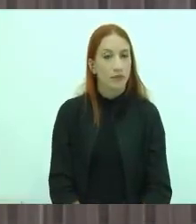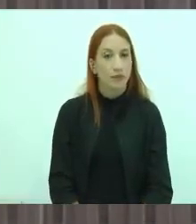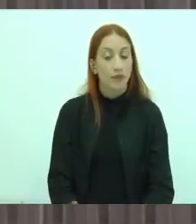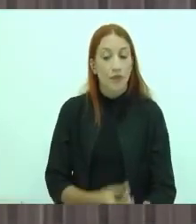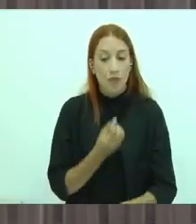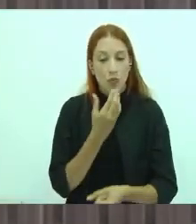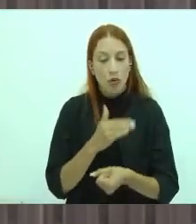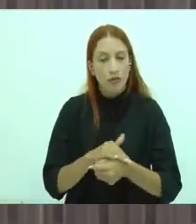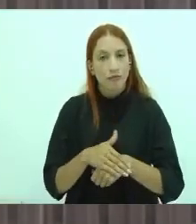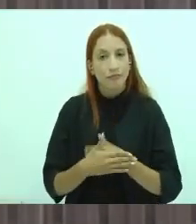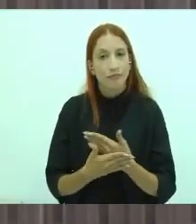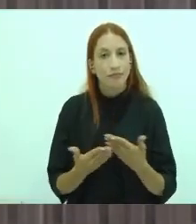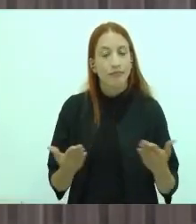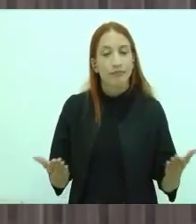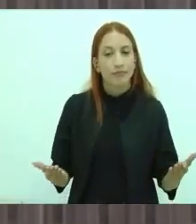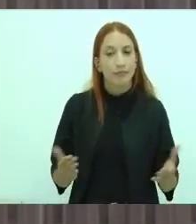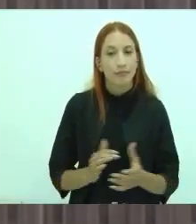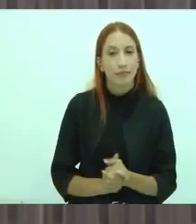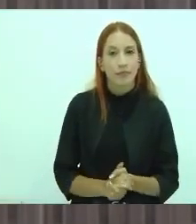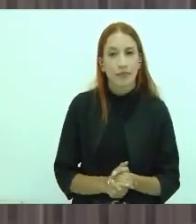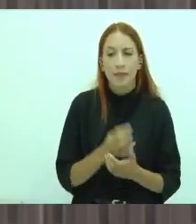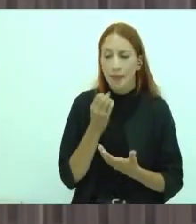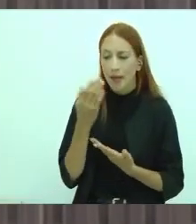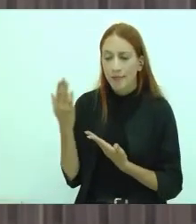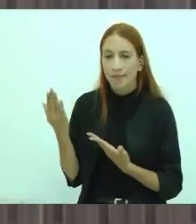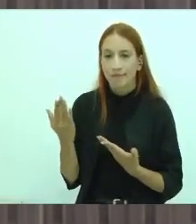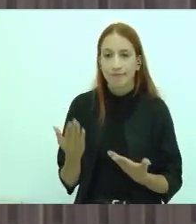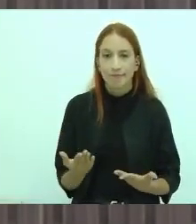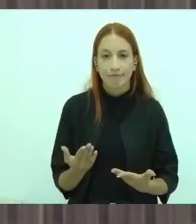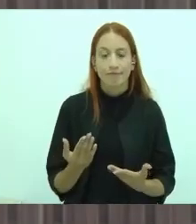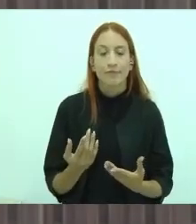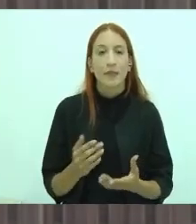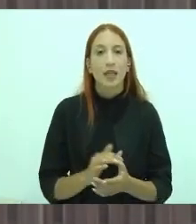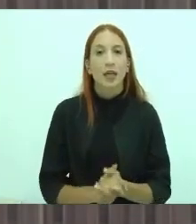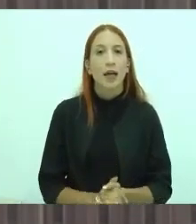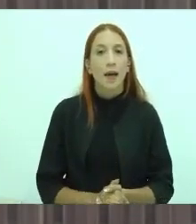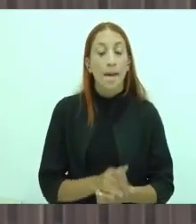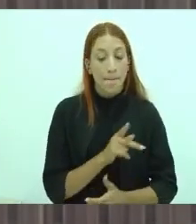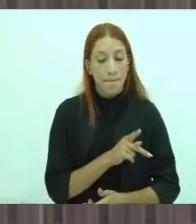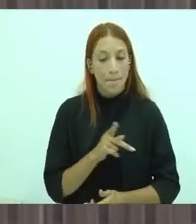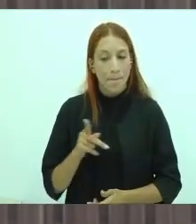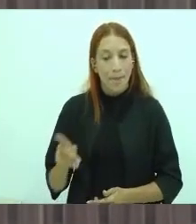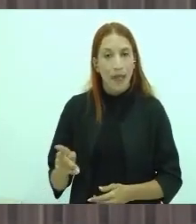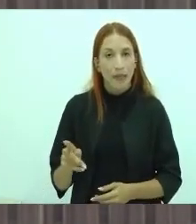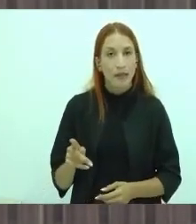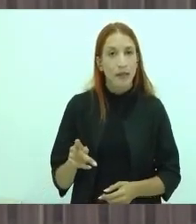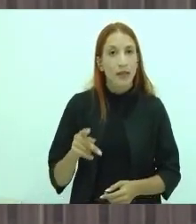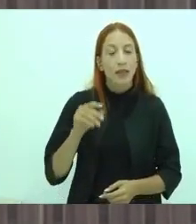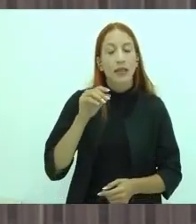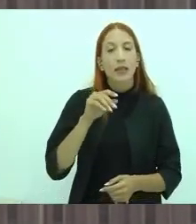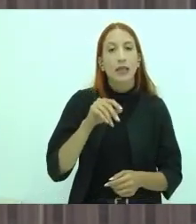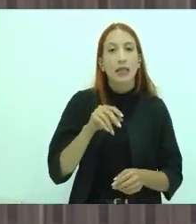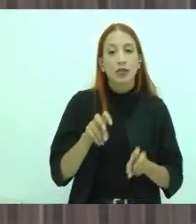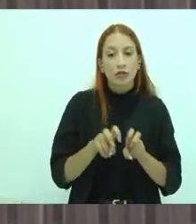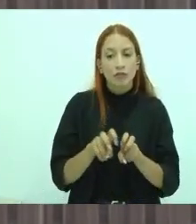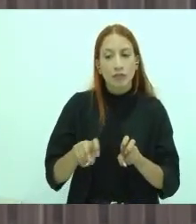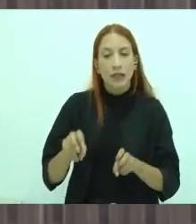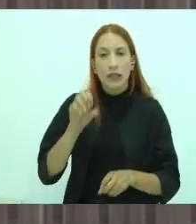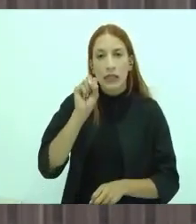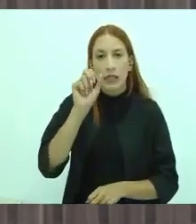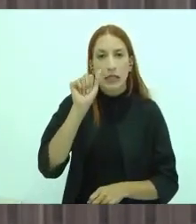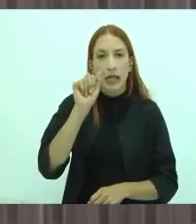Boa noite a todos seja bem-vindo a essa casa cumprimentar a mesa em nome do presidente da Câmara de Ita sardel seja bem-vindo